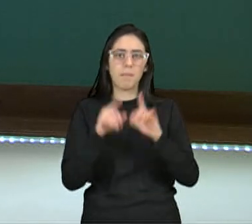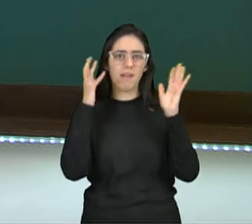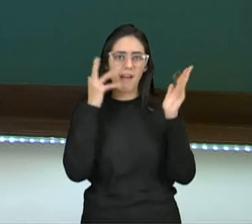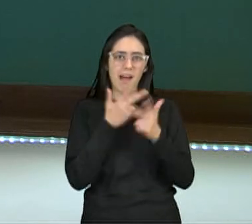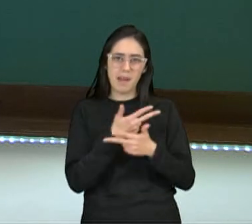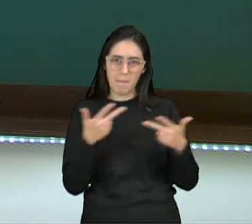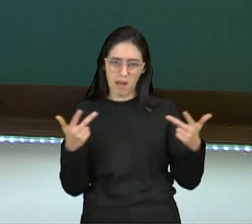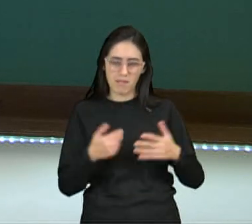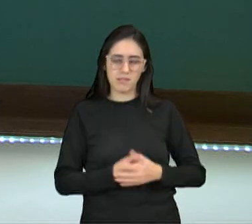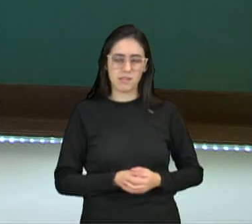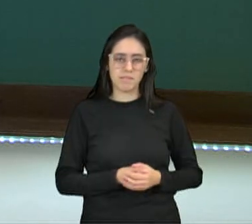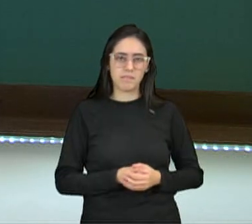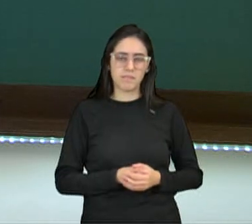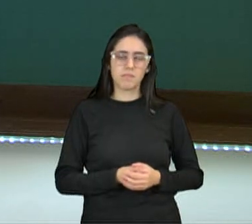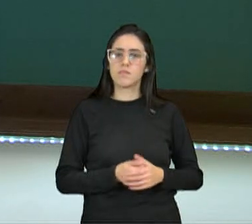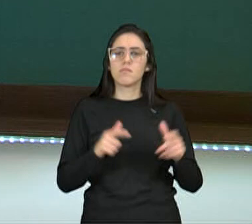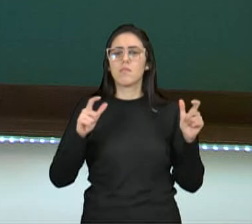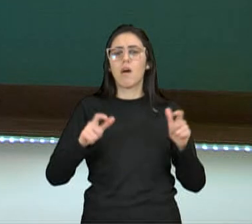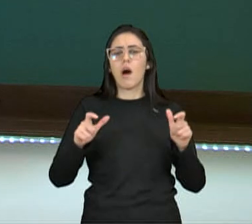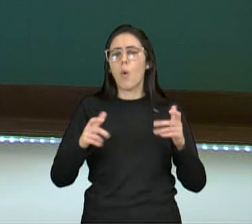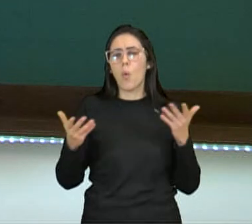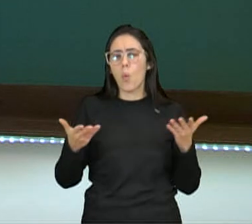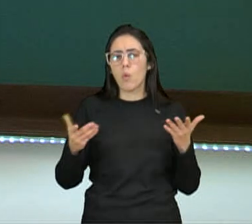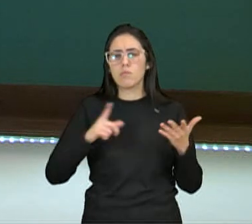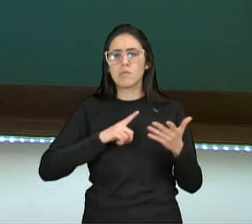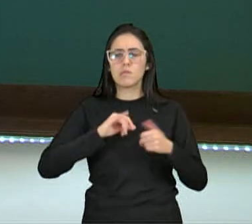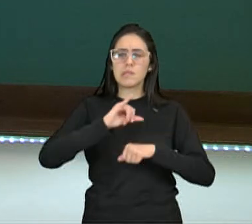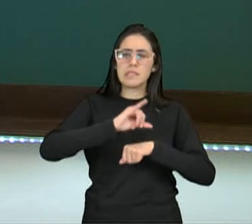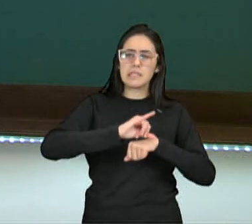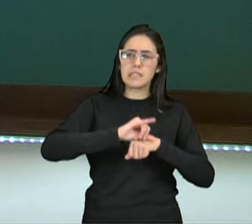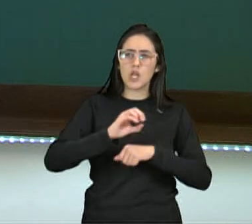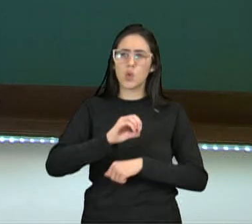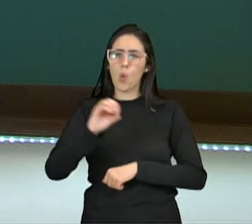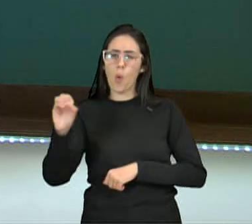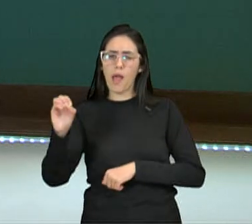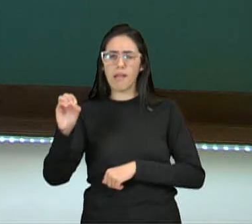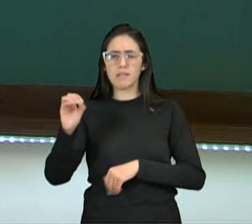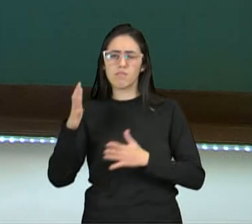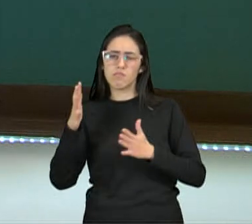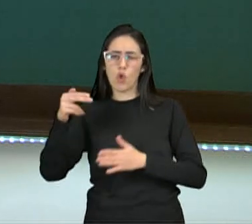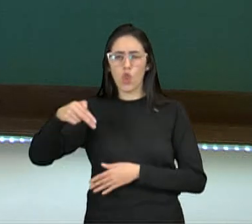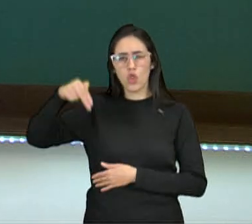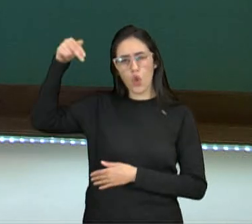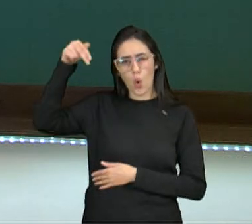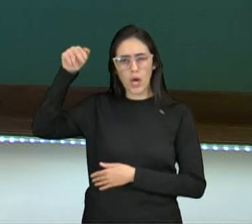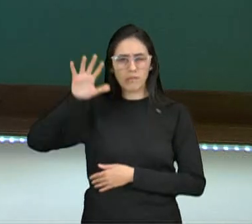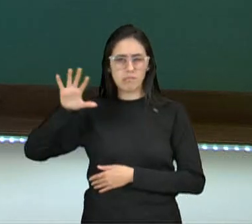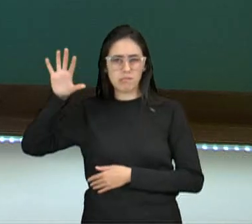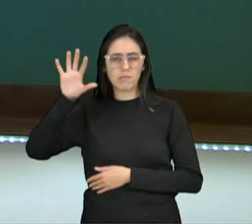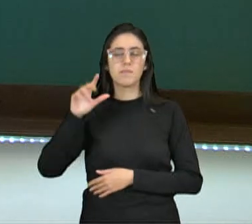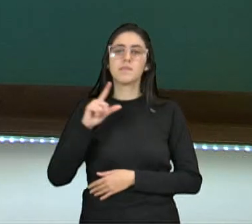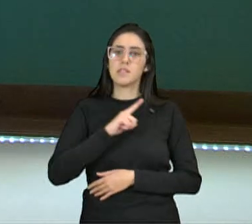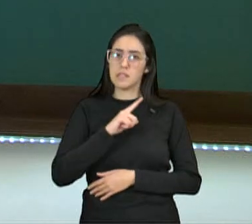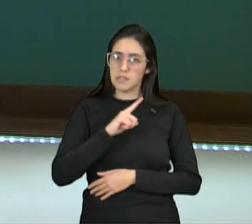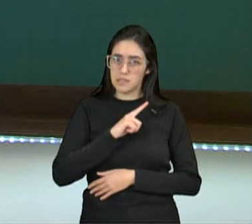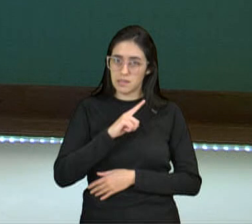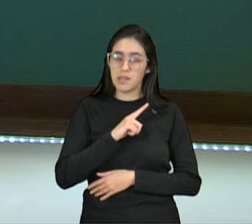Que ocorre em que porção? No centro-oeste e em direção ao norte. E isso já nos leva a